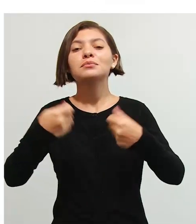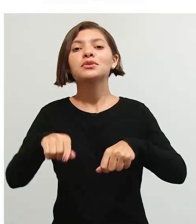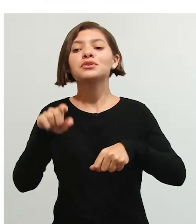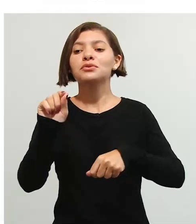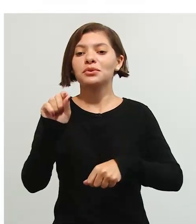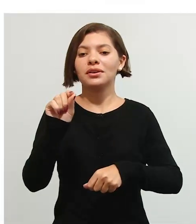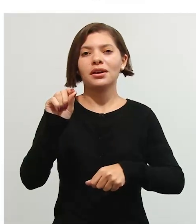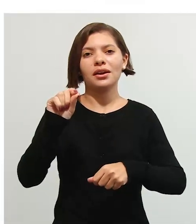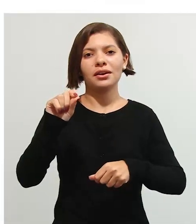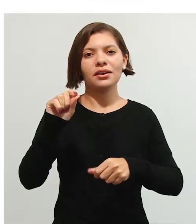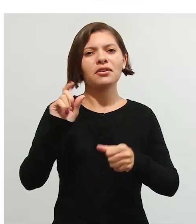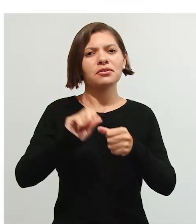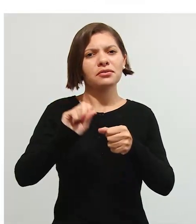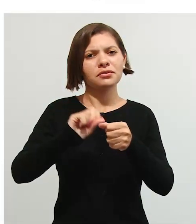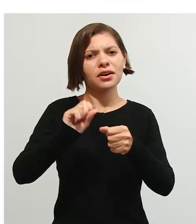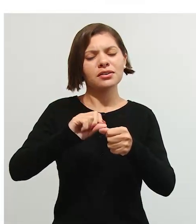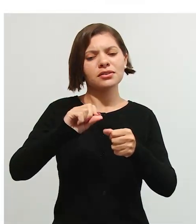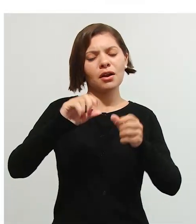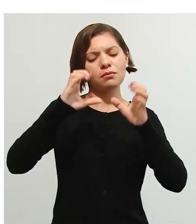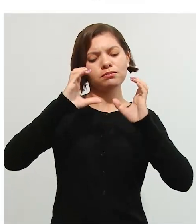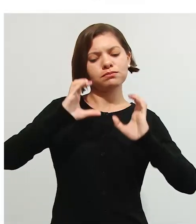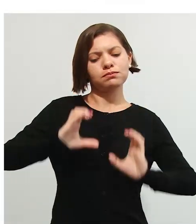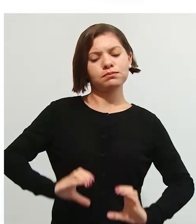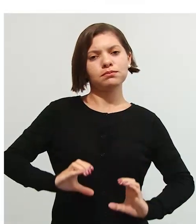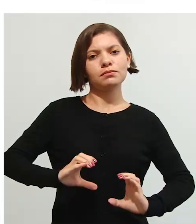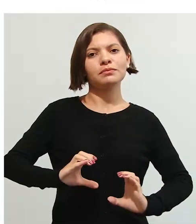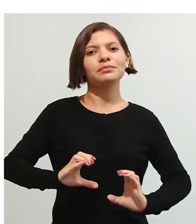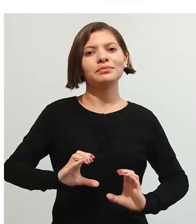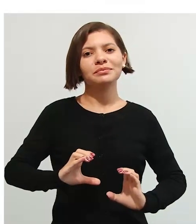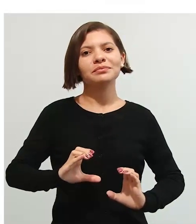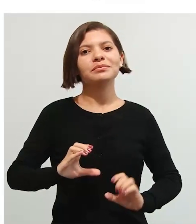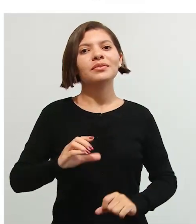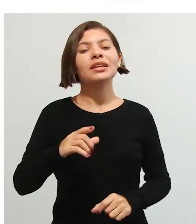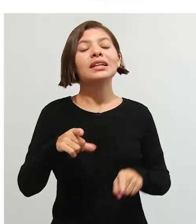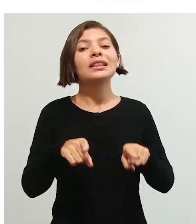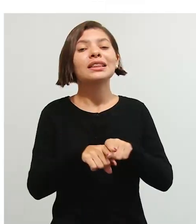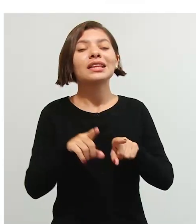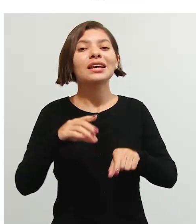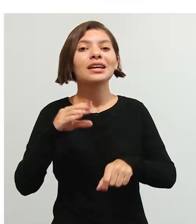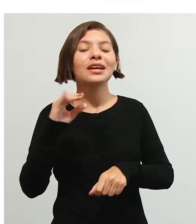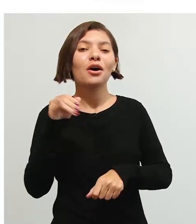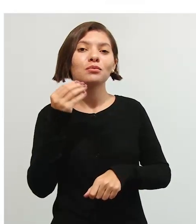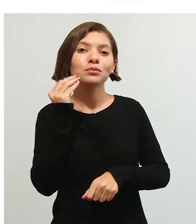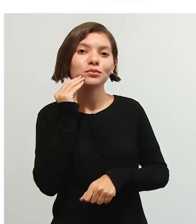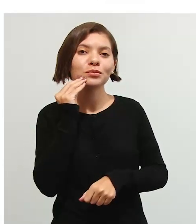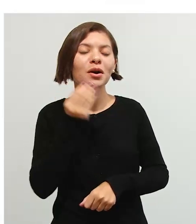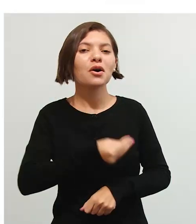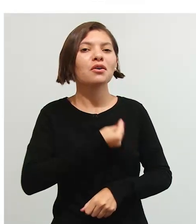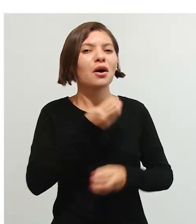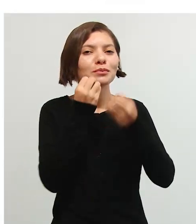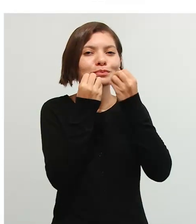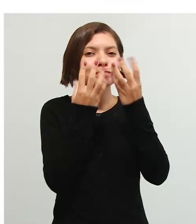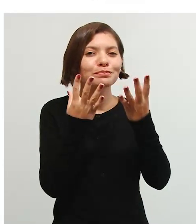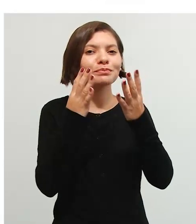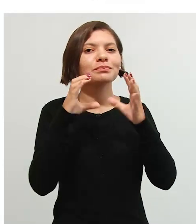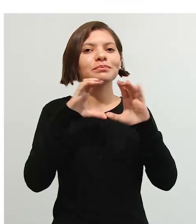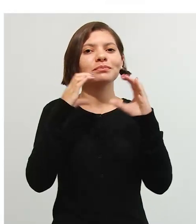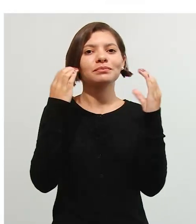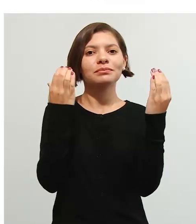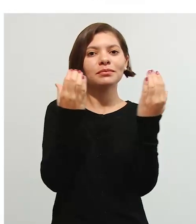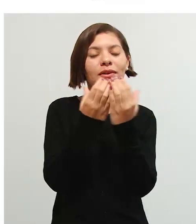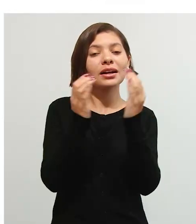criança a possibilidade de agir como cidadão ativo e a oportunidade de ter uma vida boa numa